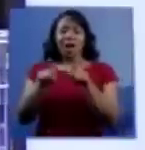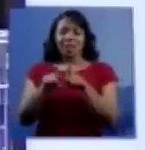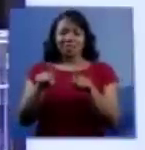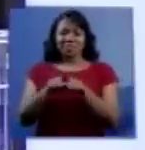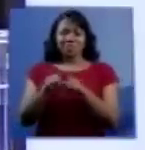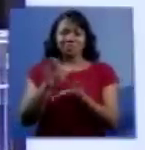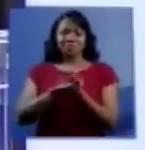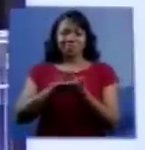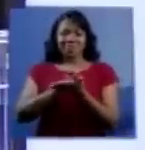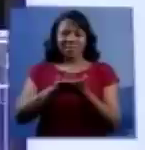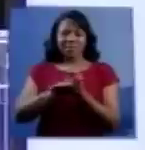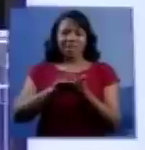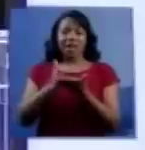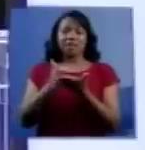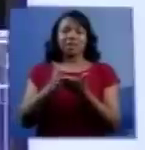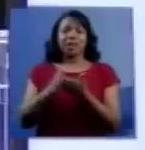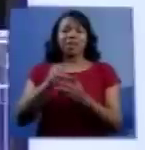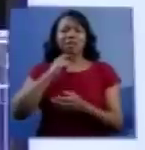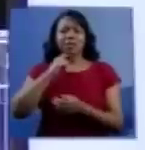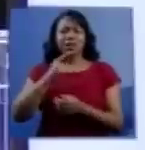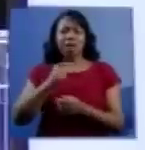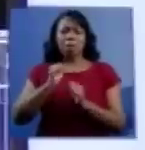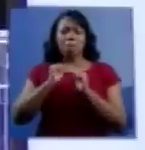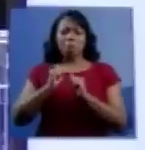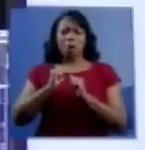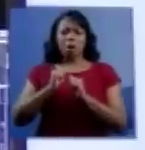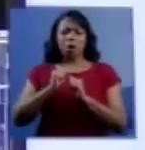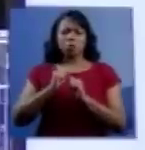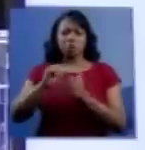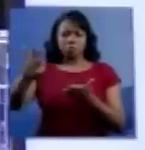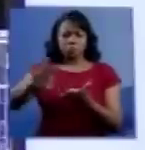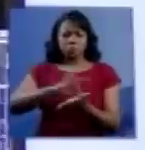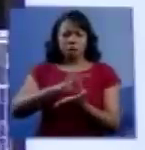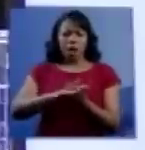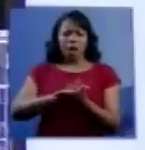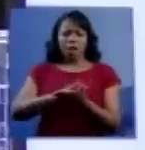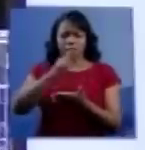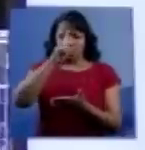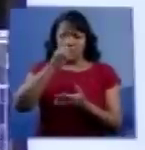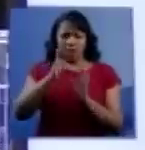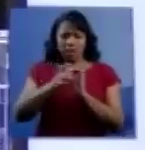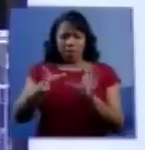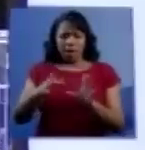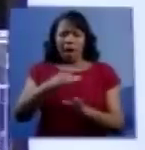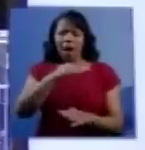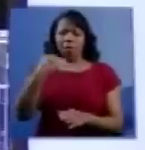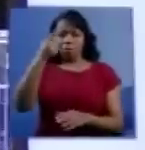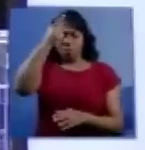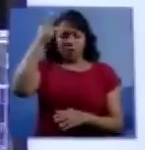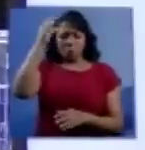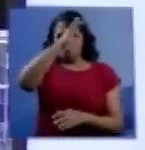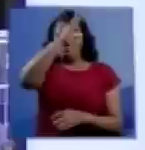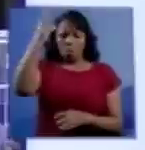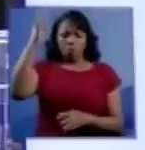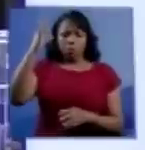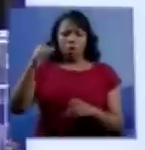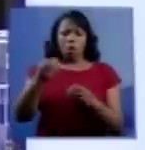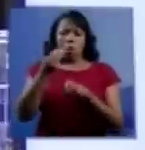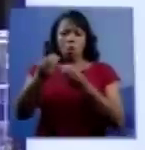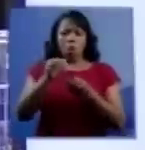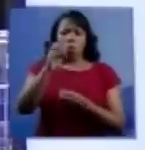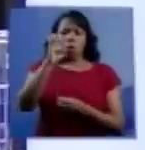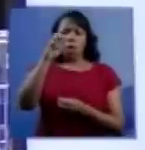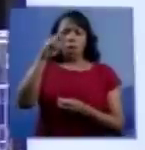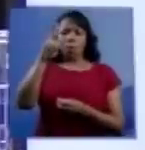nada e ninguém pode autorizar que se dê a morte a um ser humano inocente seja ele embrião